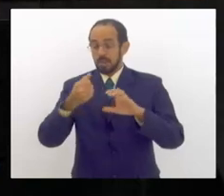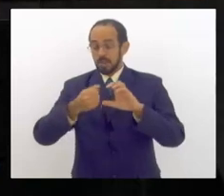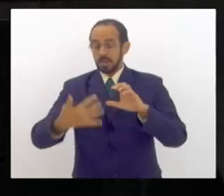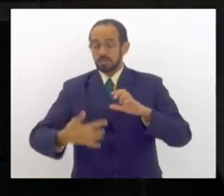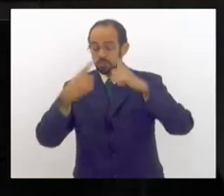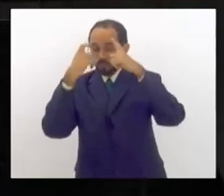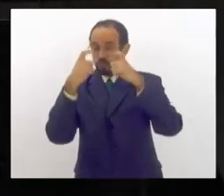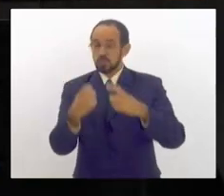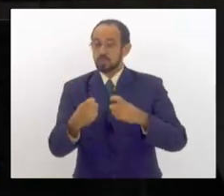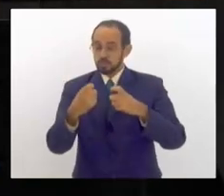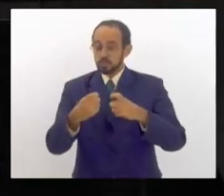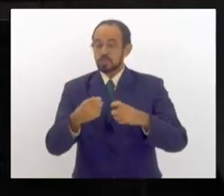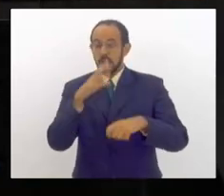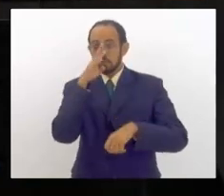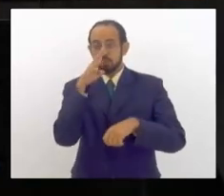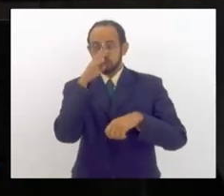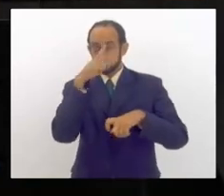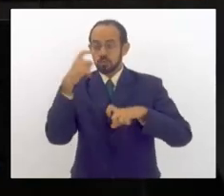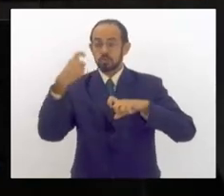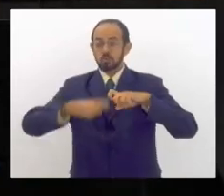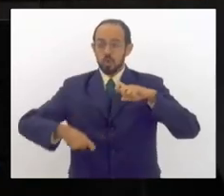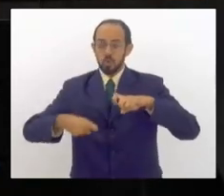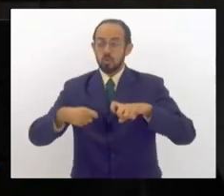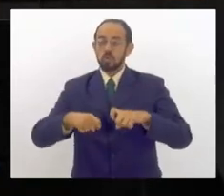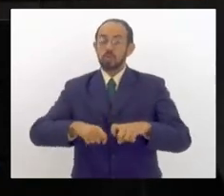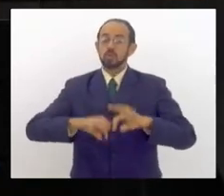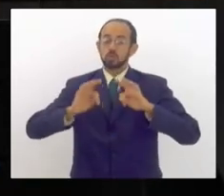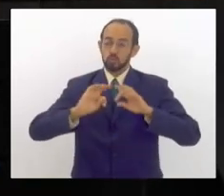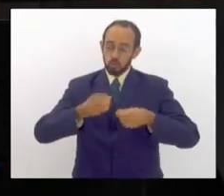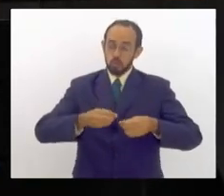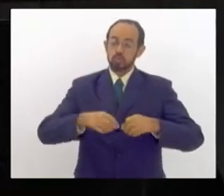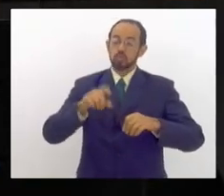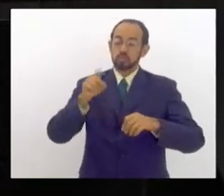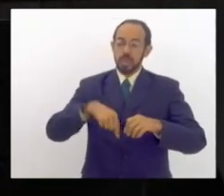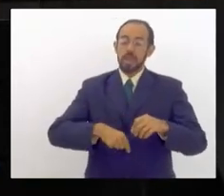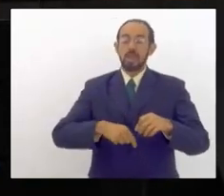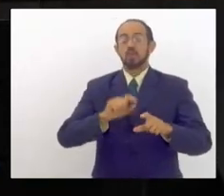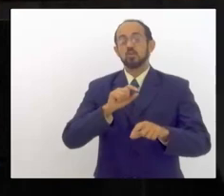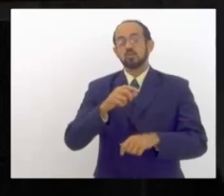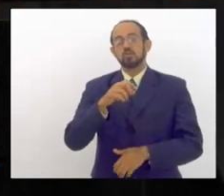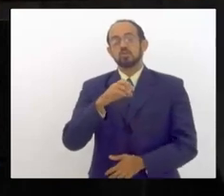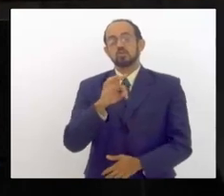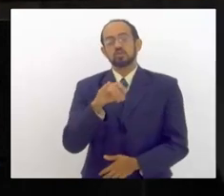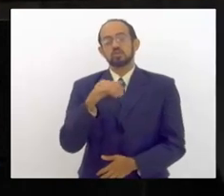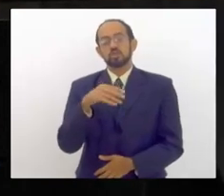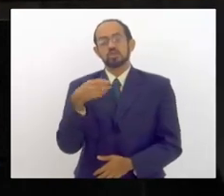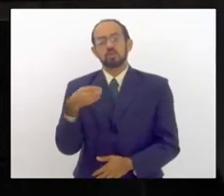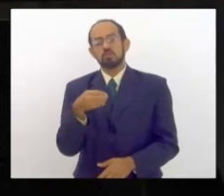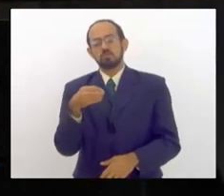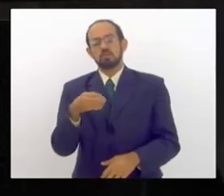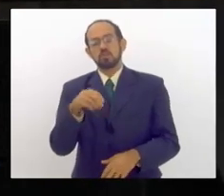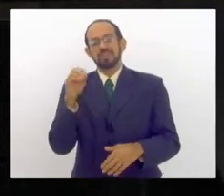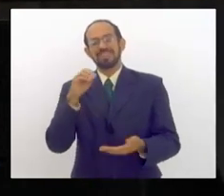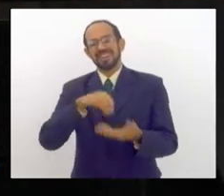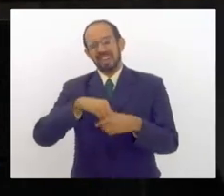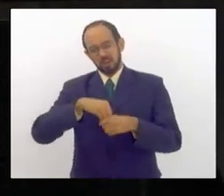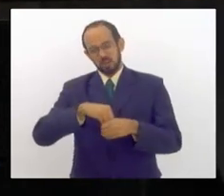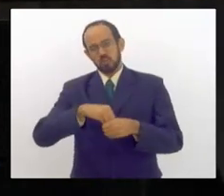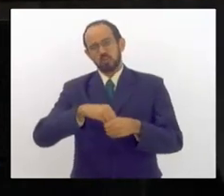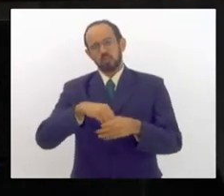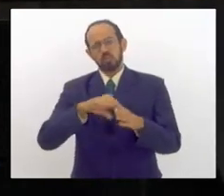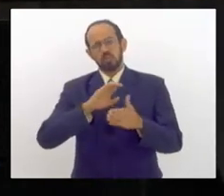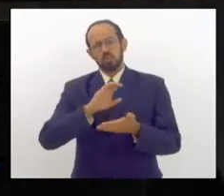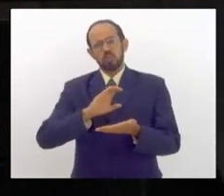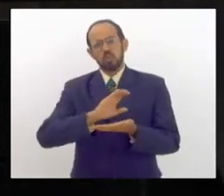sexual, e ambos os casos são tipificados no Código Penal brasileiro. Então,